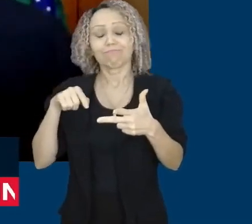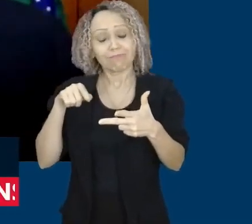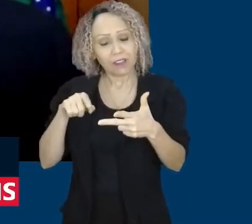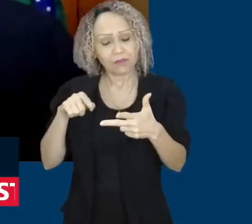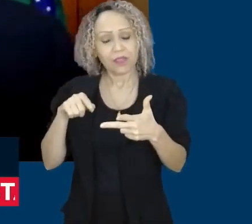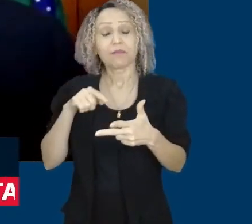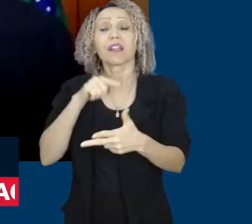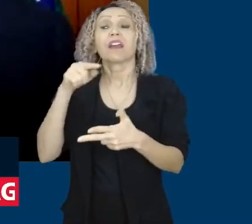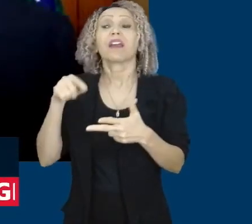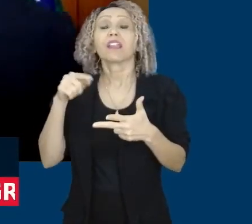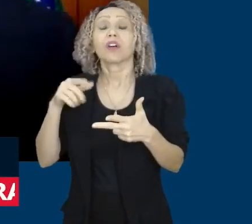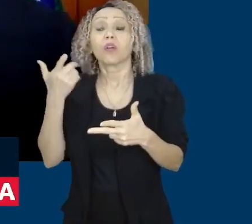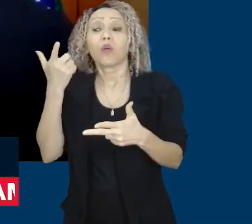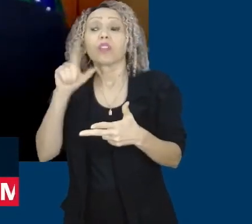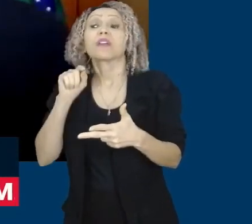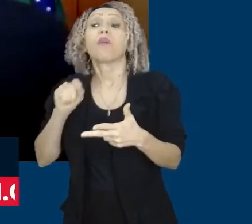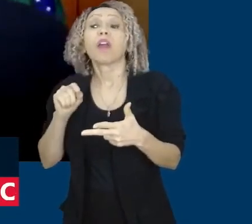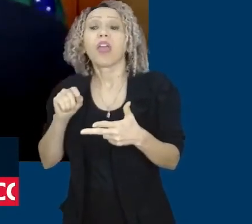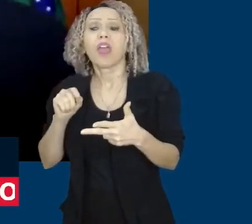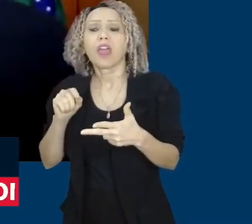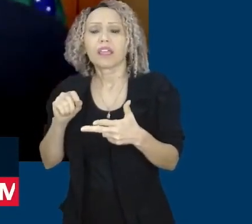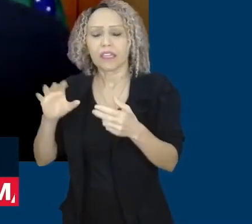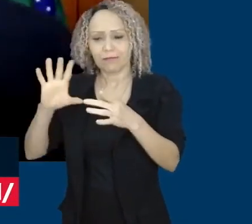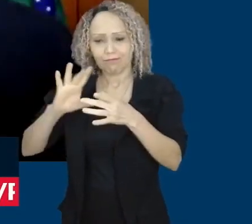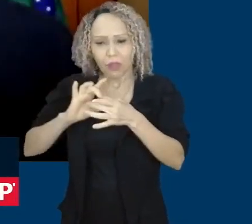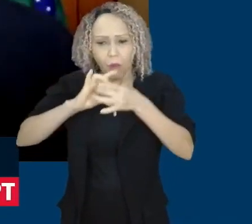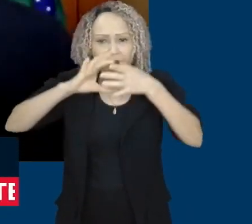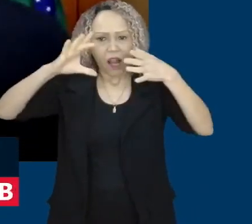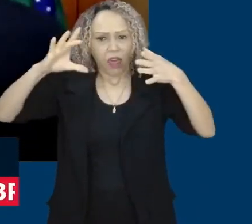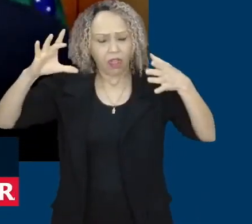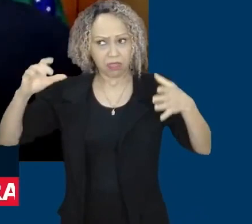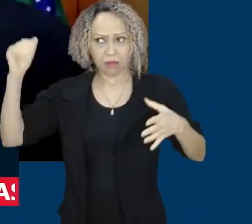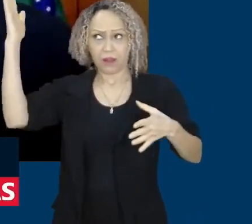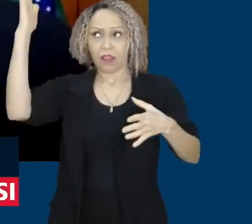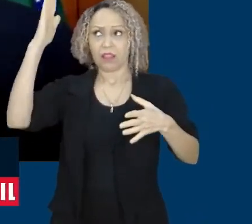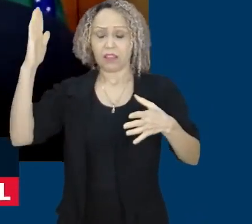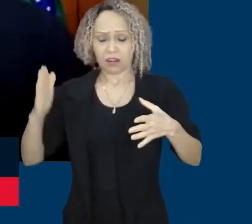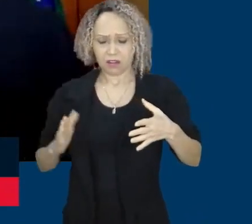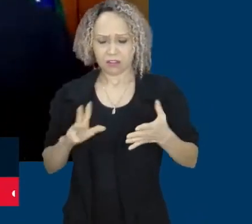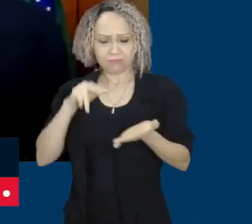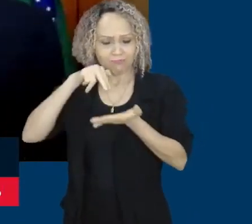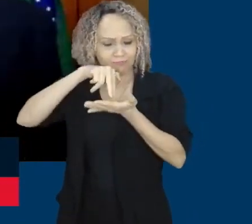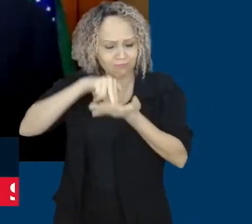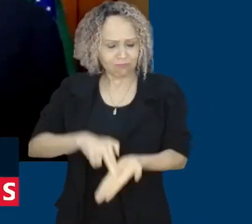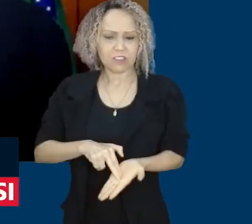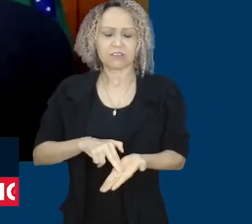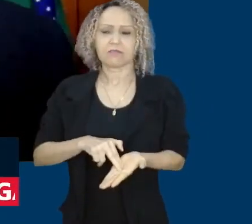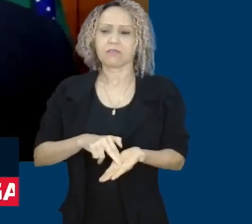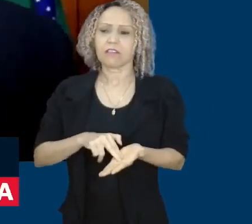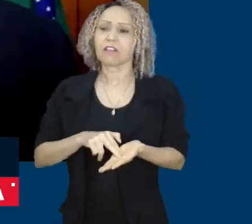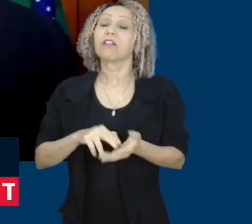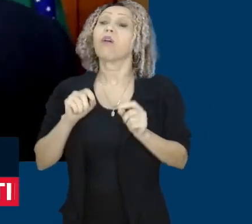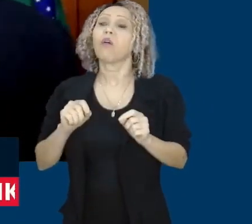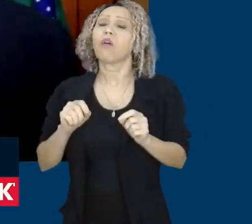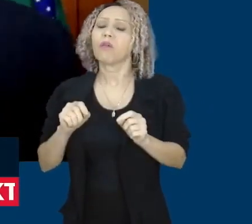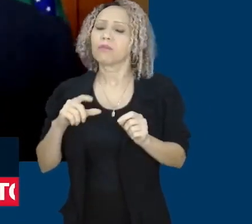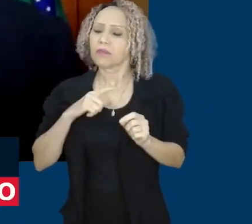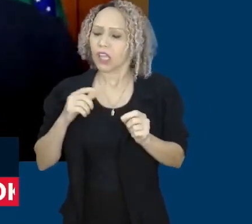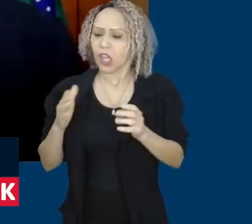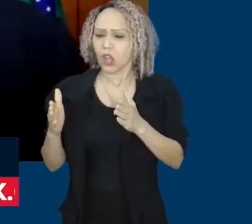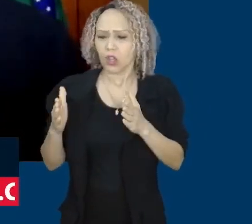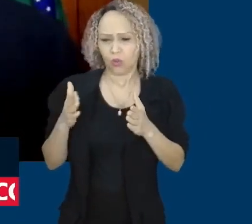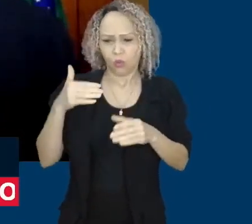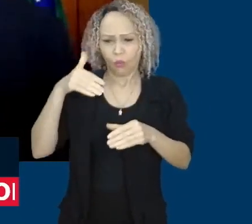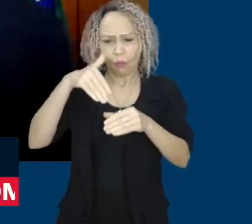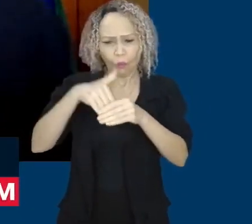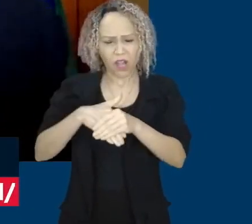a democracia brasileira pudesse ser consolidada, né, reafirmada, tendo uma eleição livre,